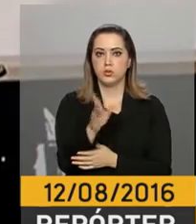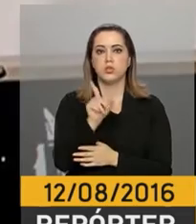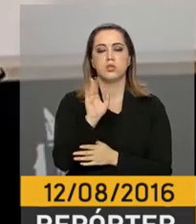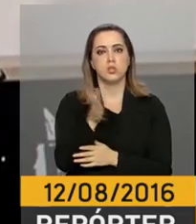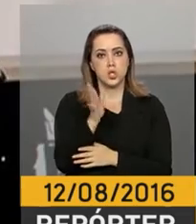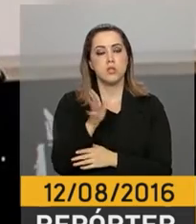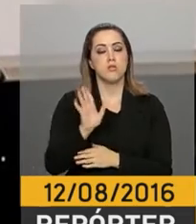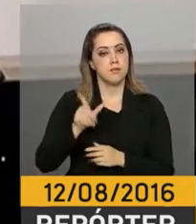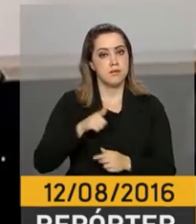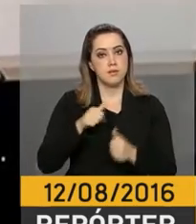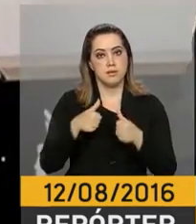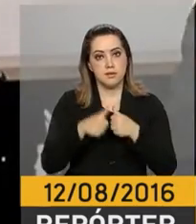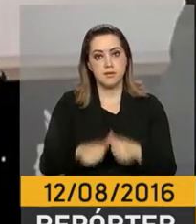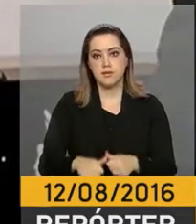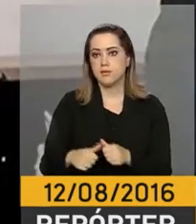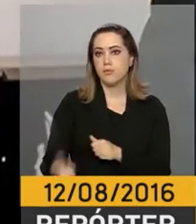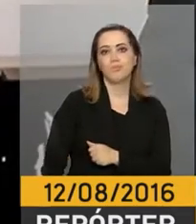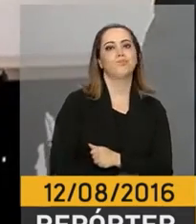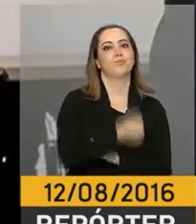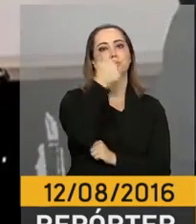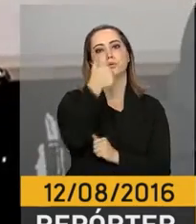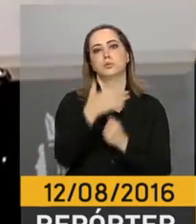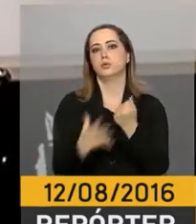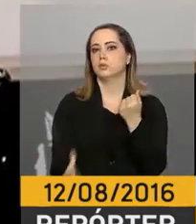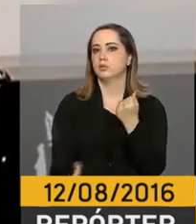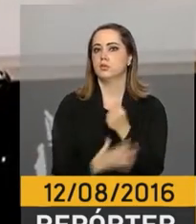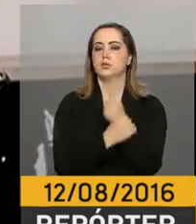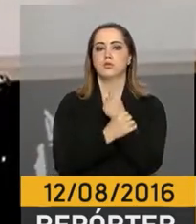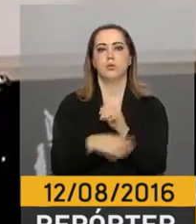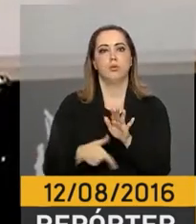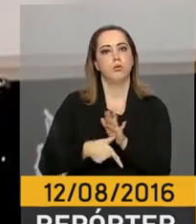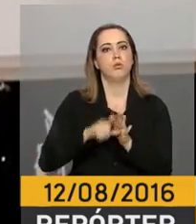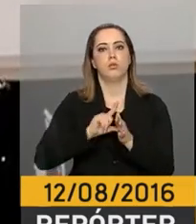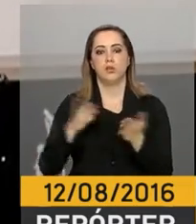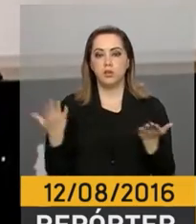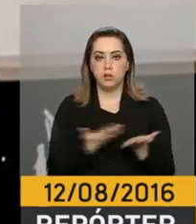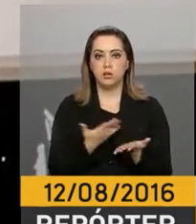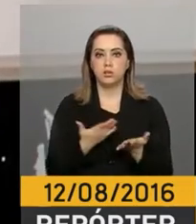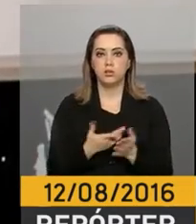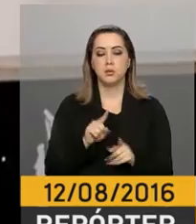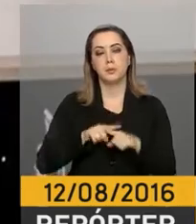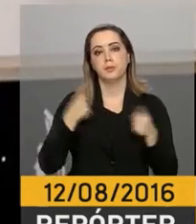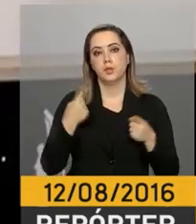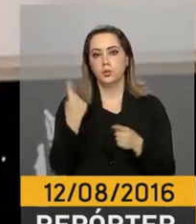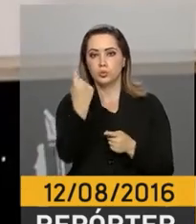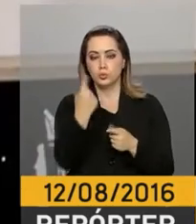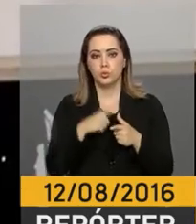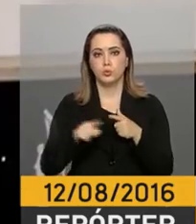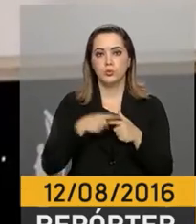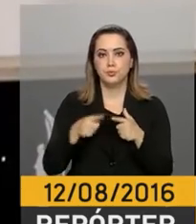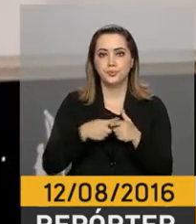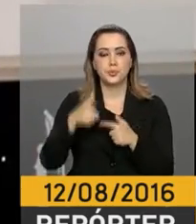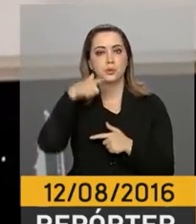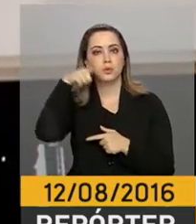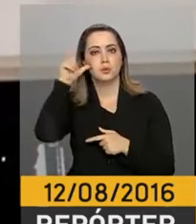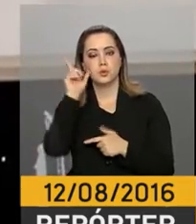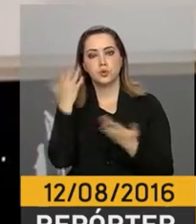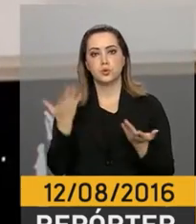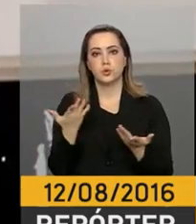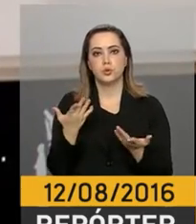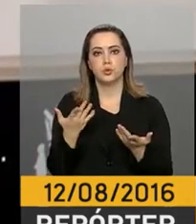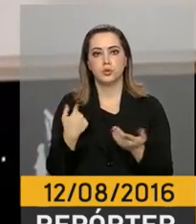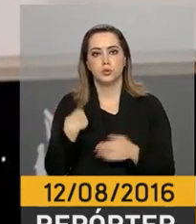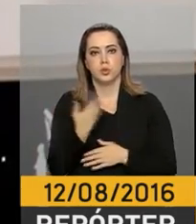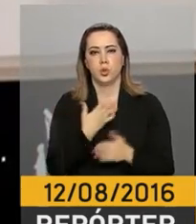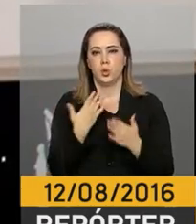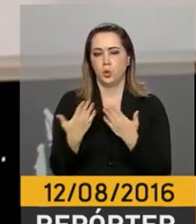condições normais e estamos lamentando o episódio de hoje. Não vamos deixar que um episódio de ontem, nós não podemos deixar de ver a floresta para enxergar apenas a